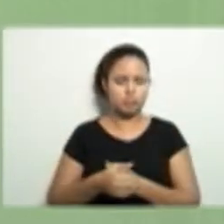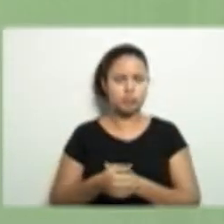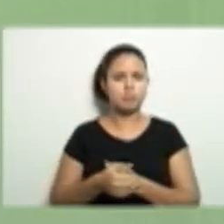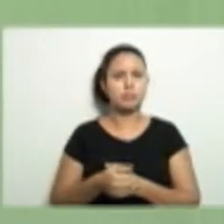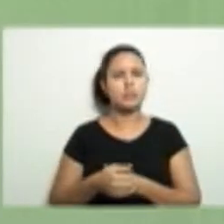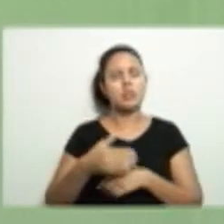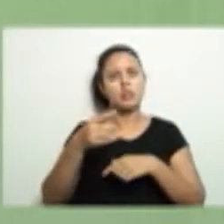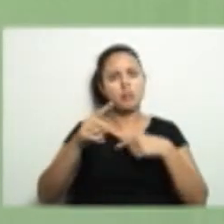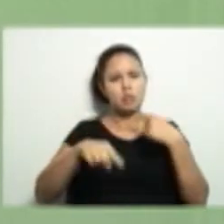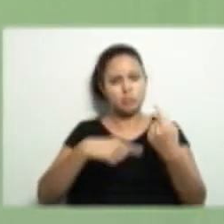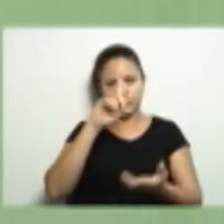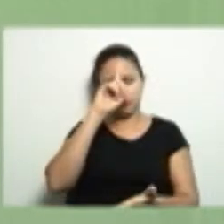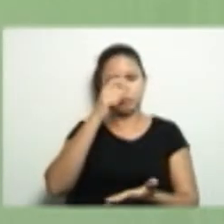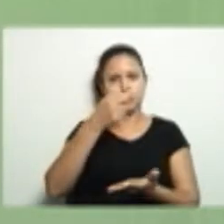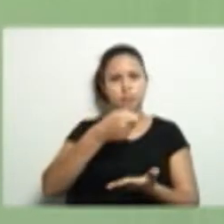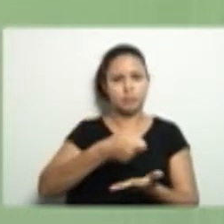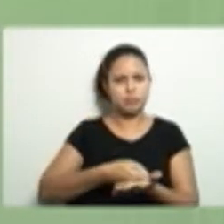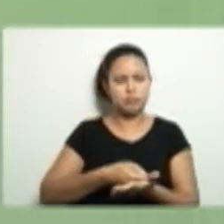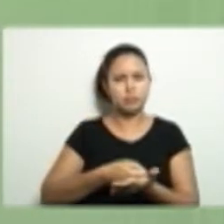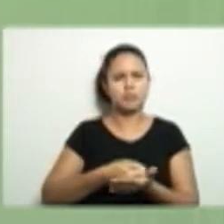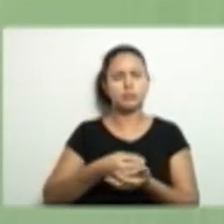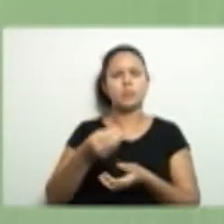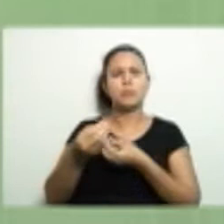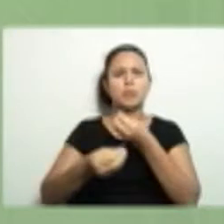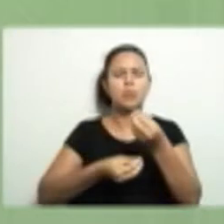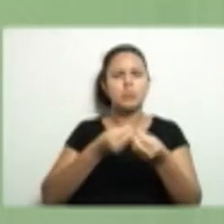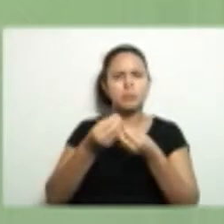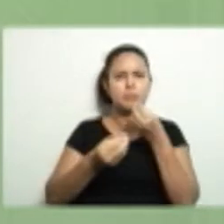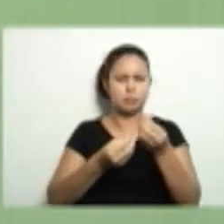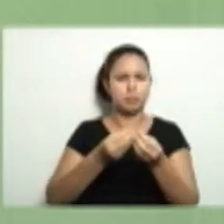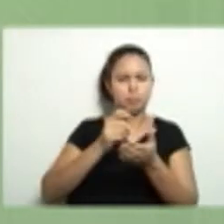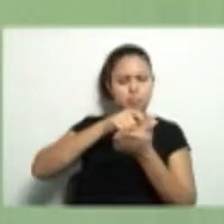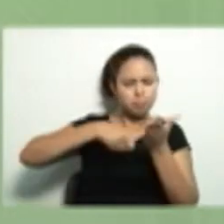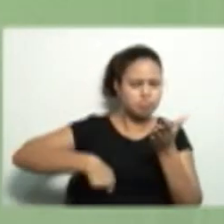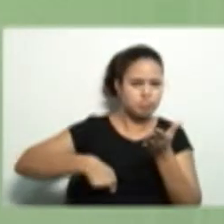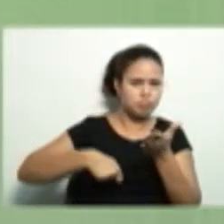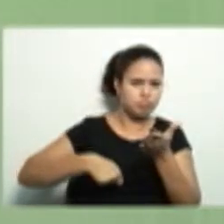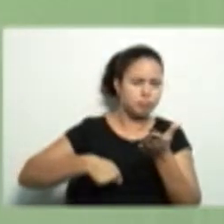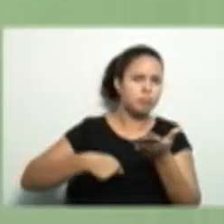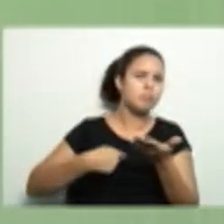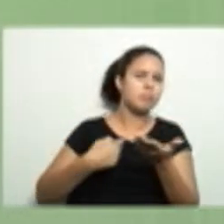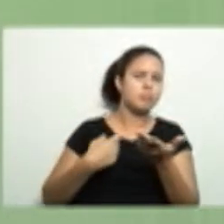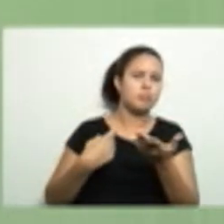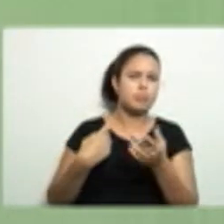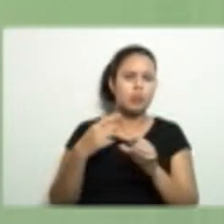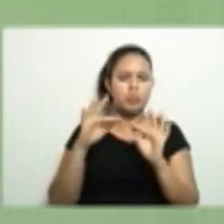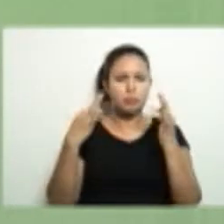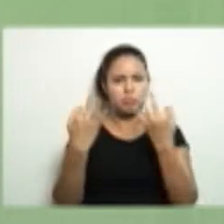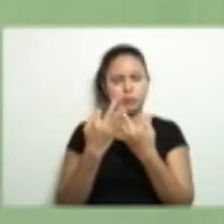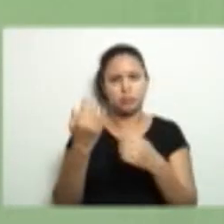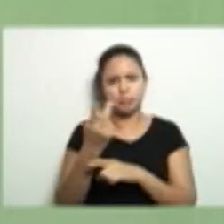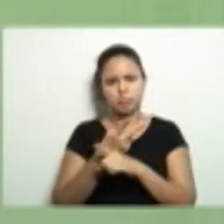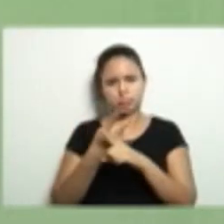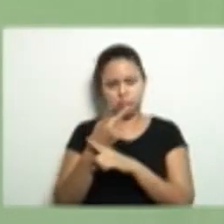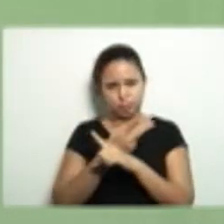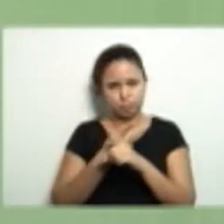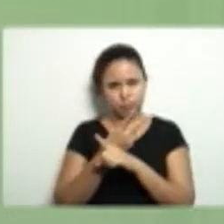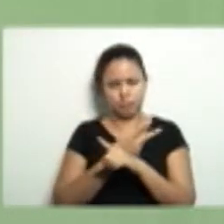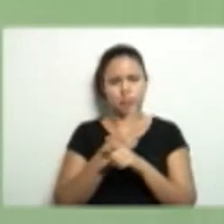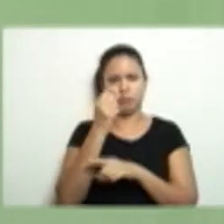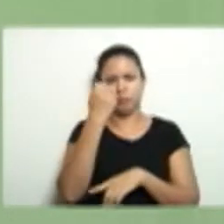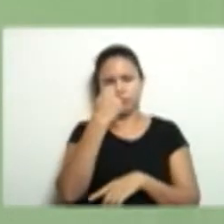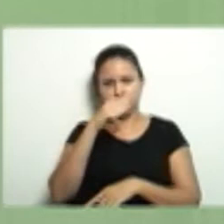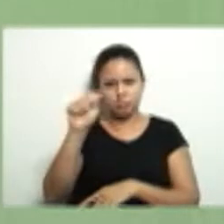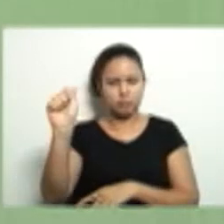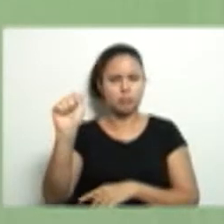Após a decisão do que financiar, a família deve procurar o sindicato rural ou a empresa de